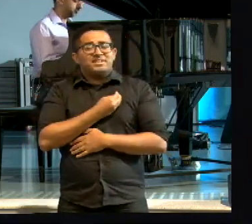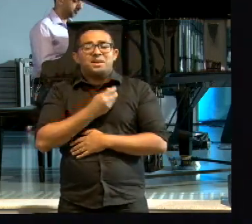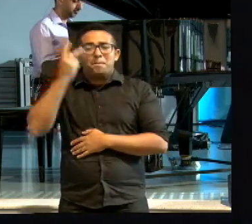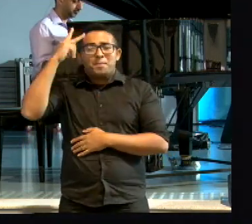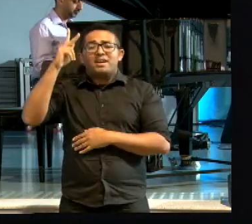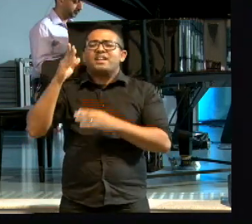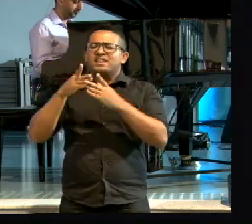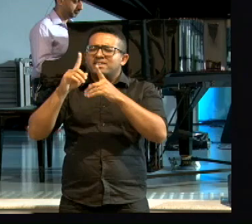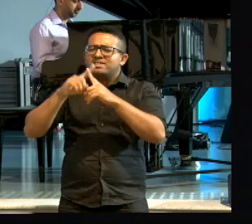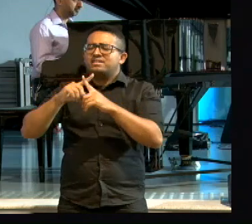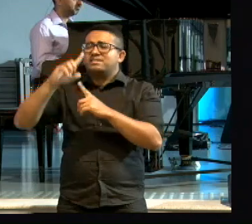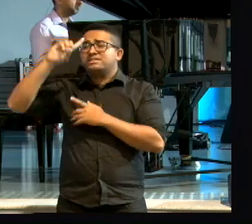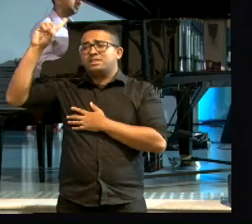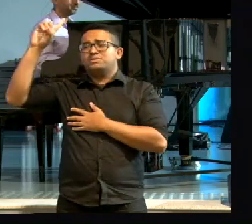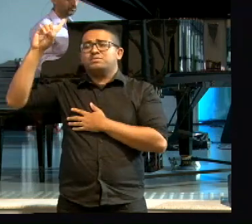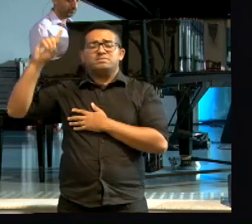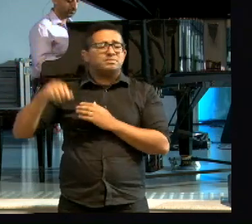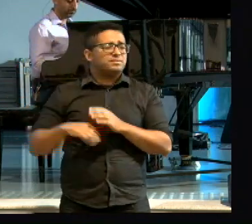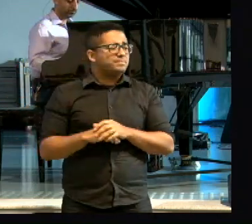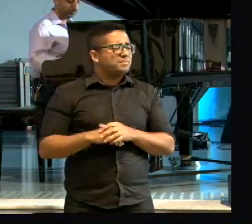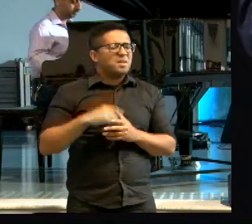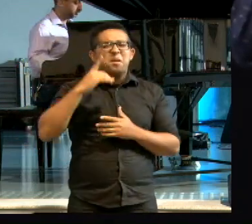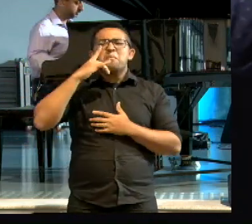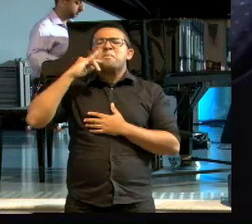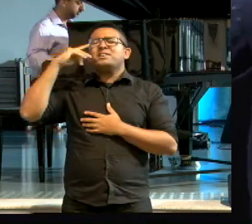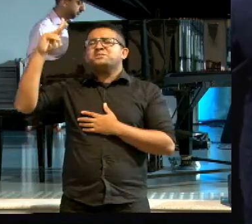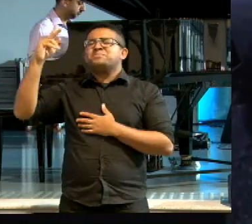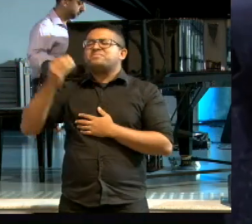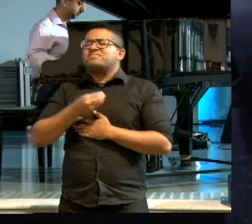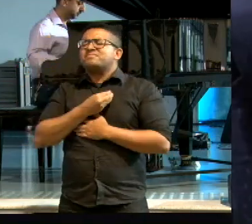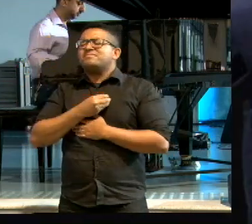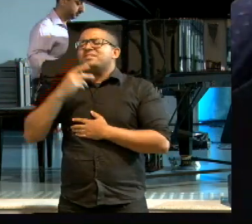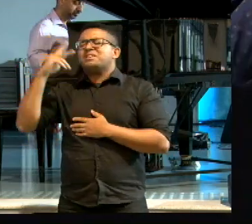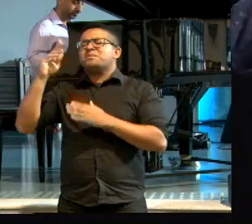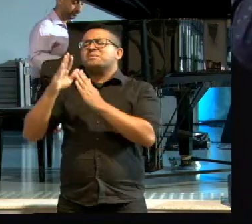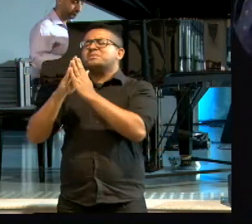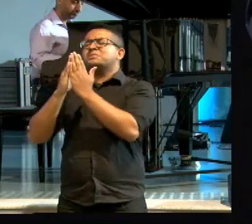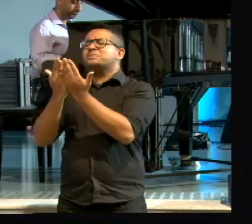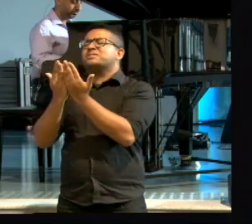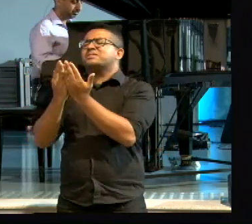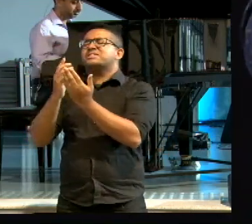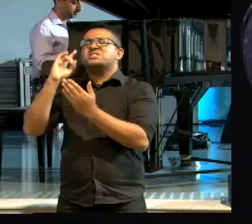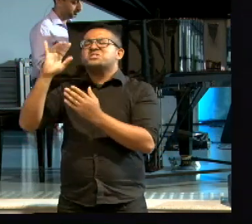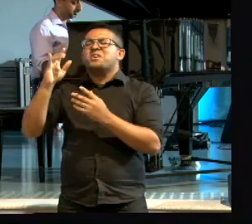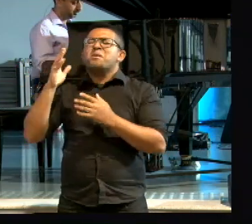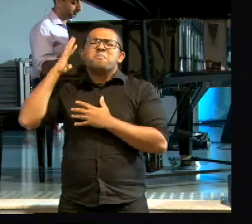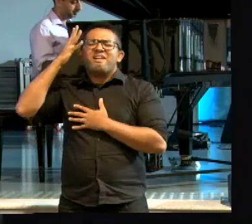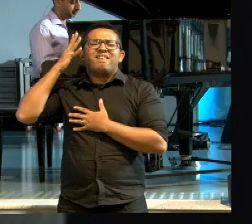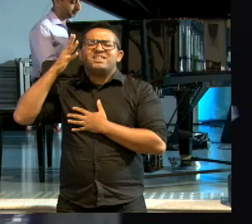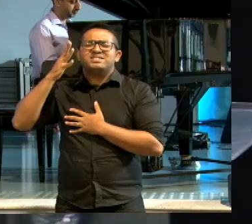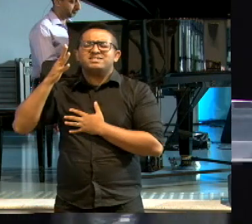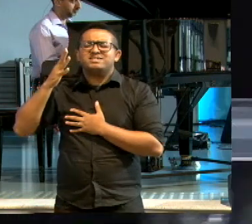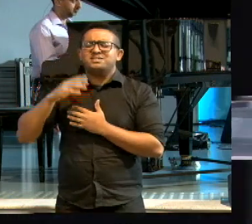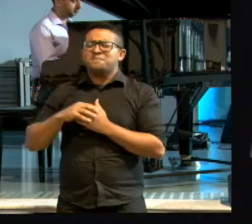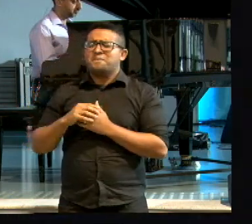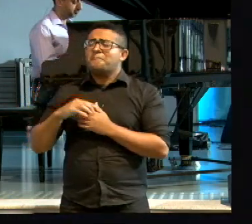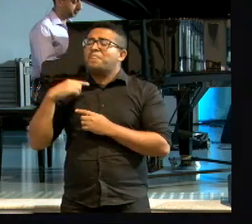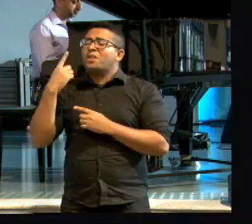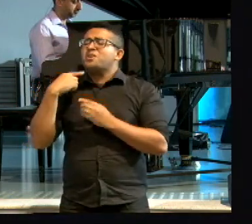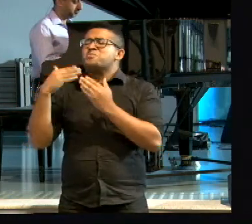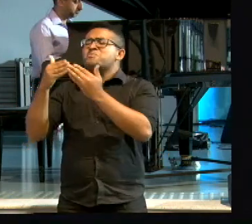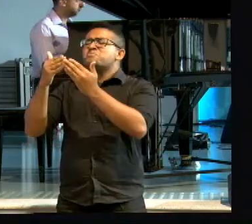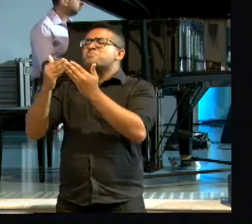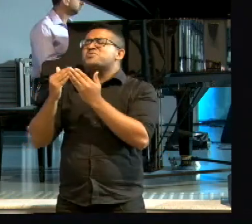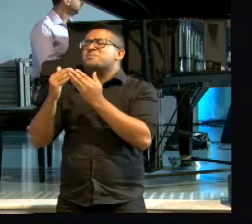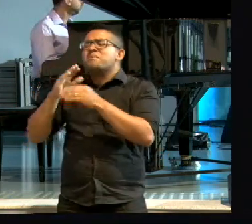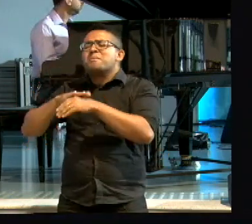Pai, se o Senhor não vivificar a tua palavra pelo teu Espírito, terá sido só um discurso ou uma palestra. E nós clamamos por